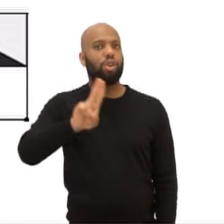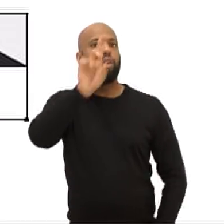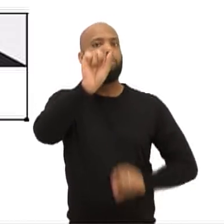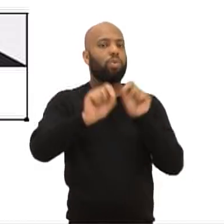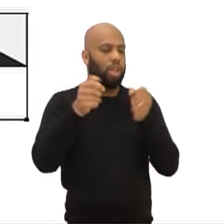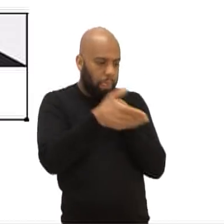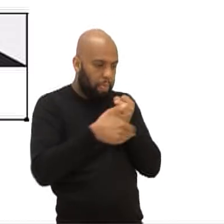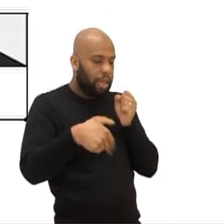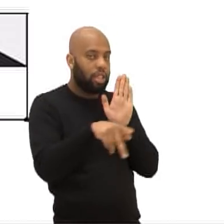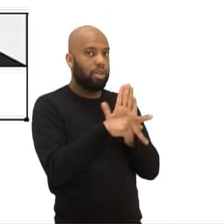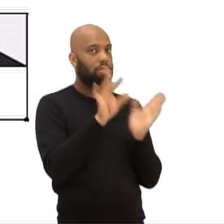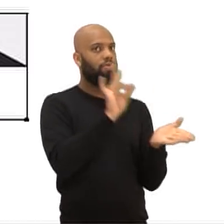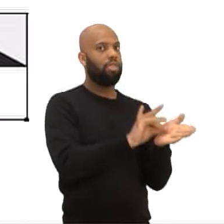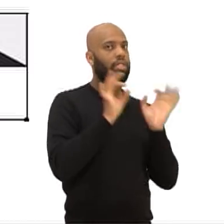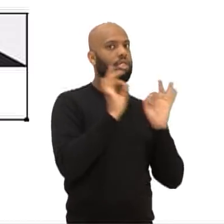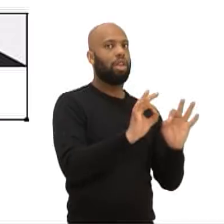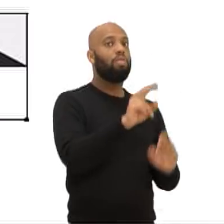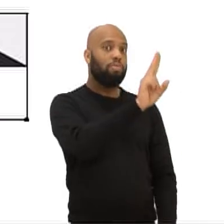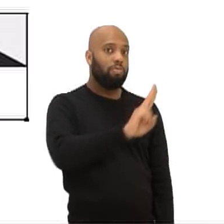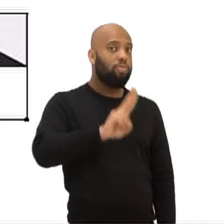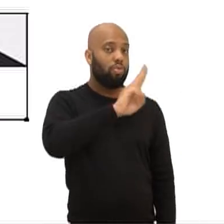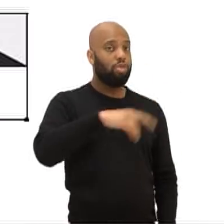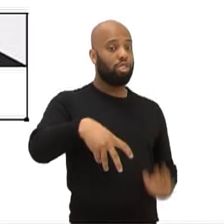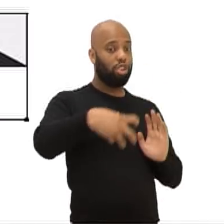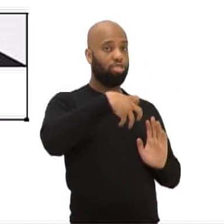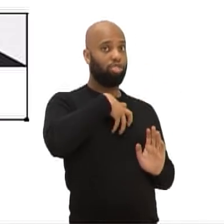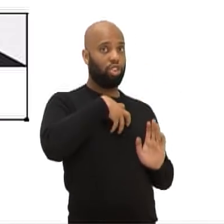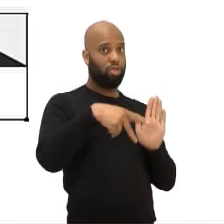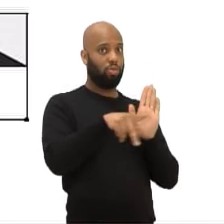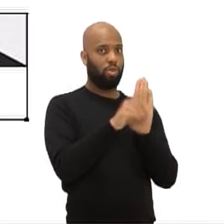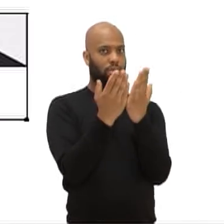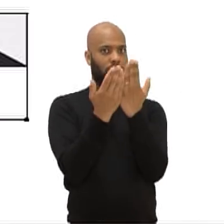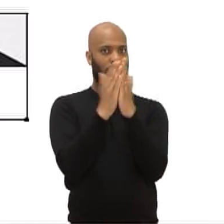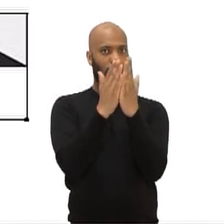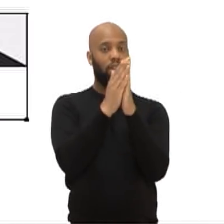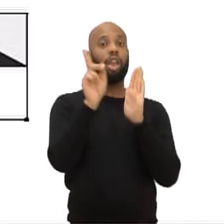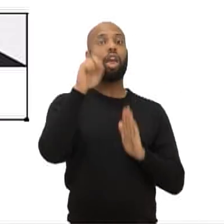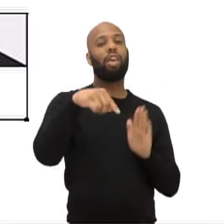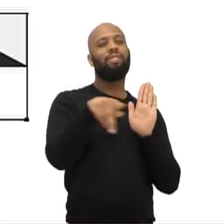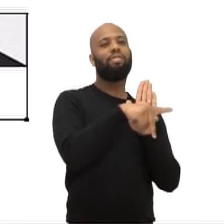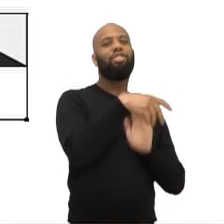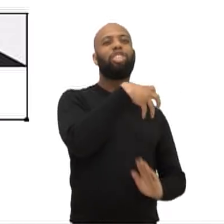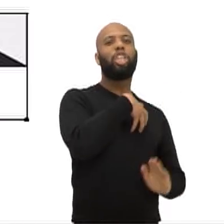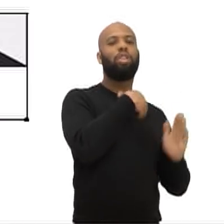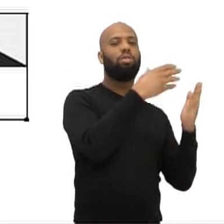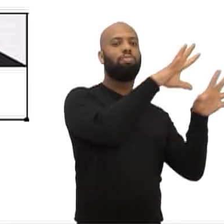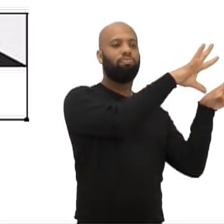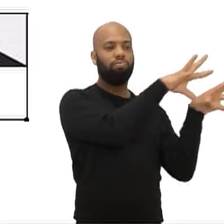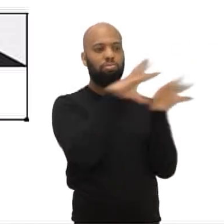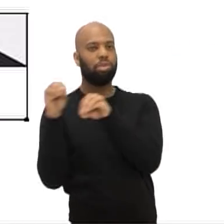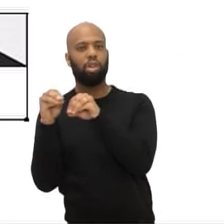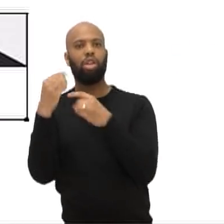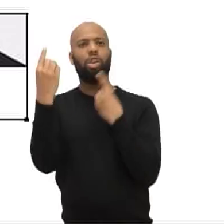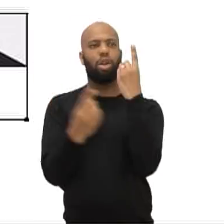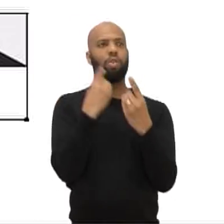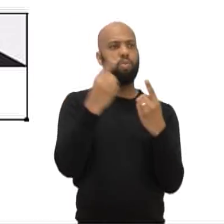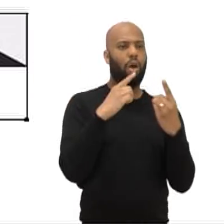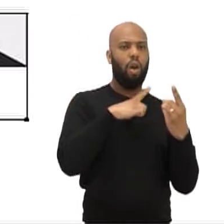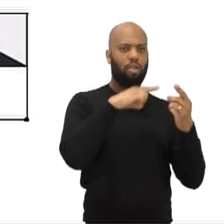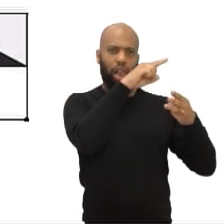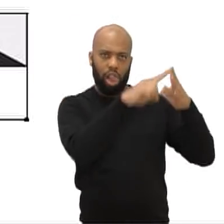partir da original, usando a translação. Qual figura abaixo representa a